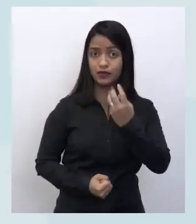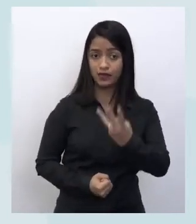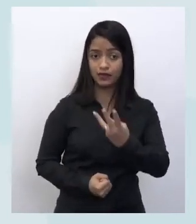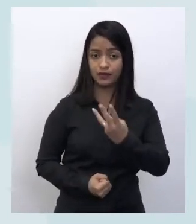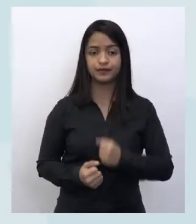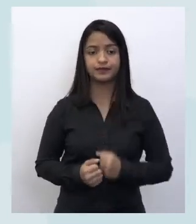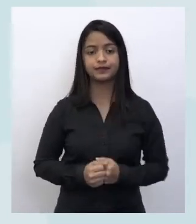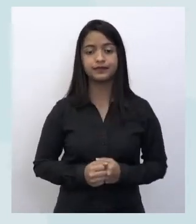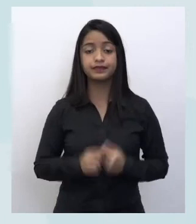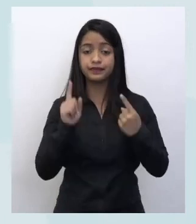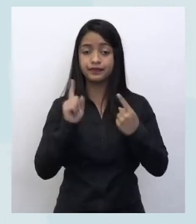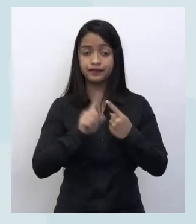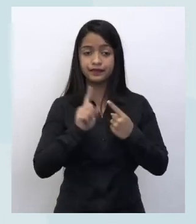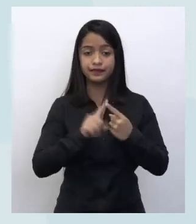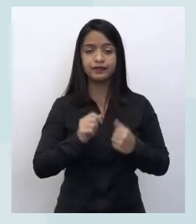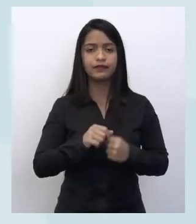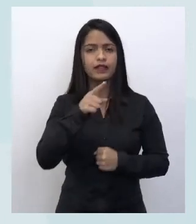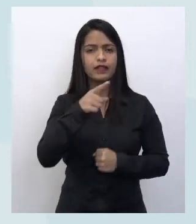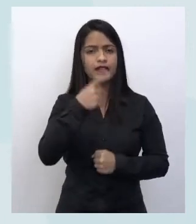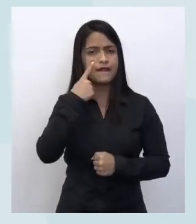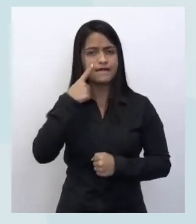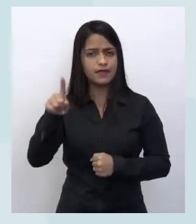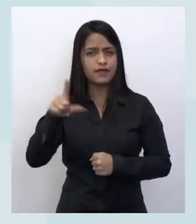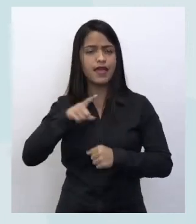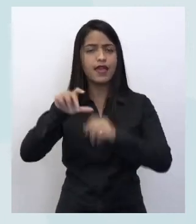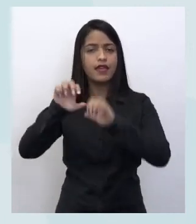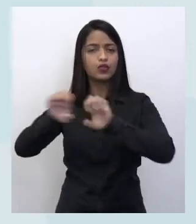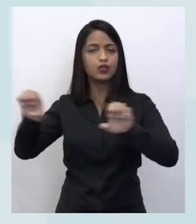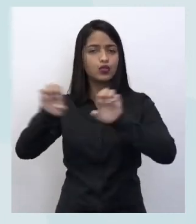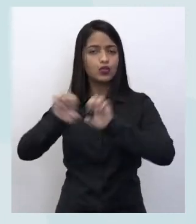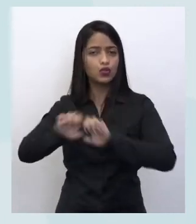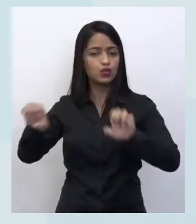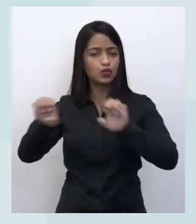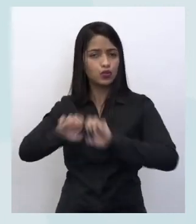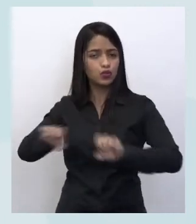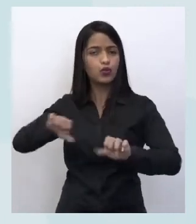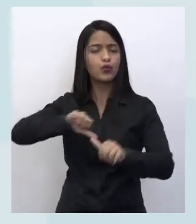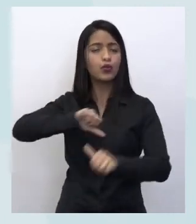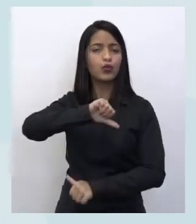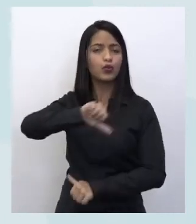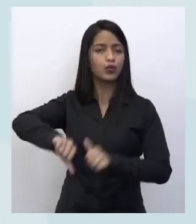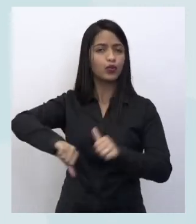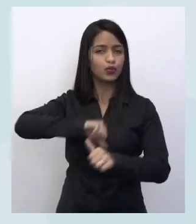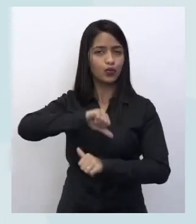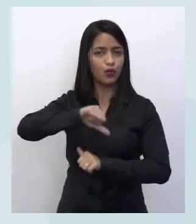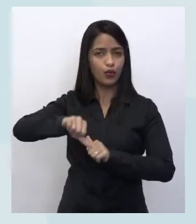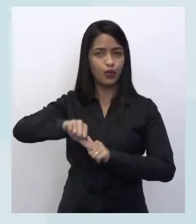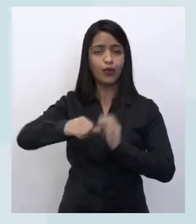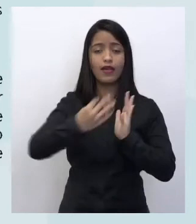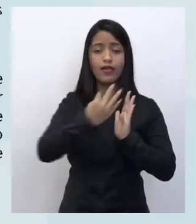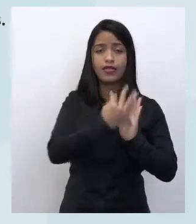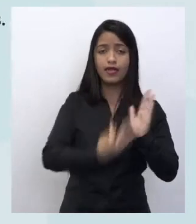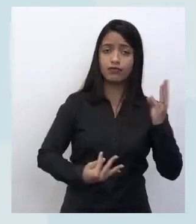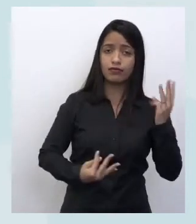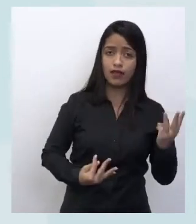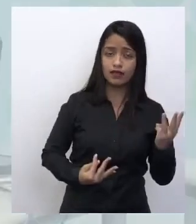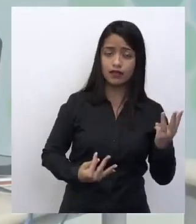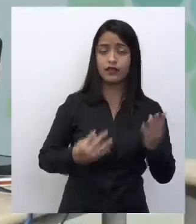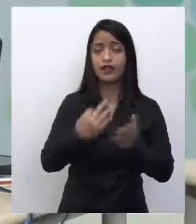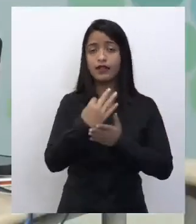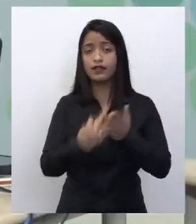diferenças estruturais, foca na estrutura, você nota entre os textos 3 e 2? Aí eu vou ser